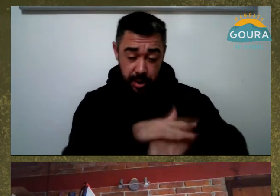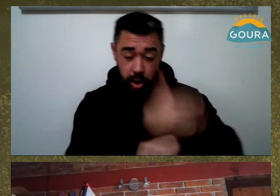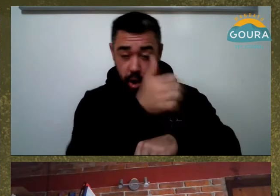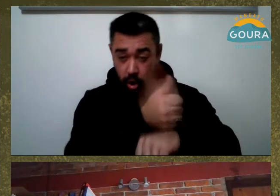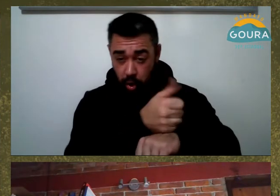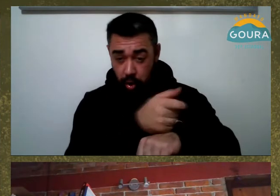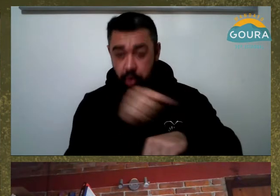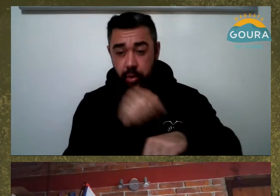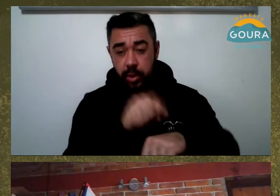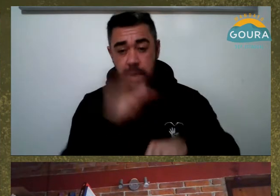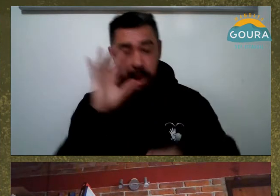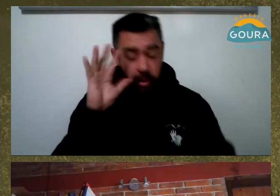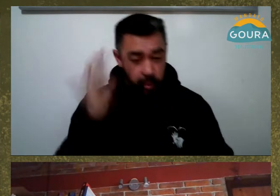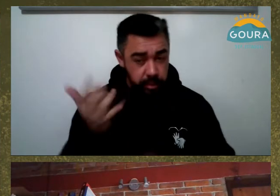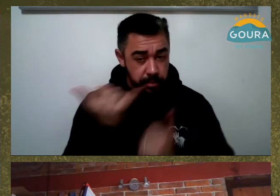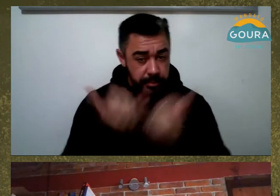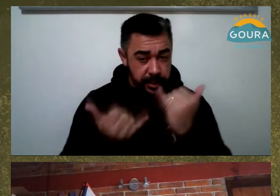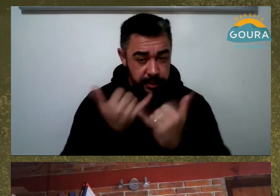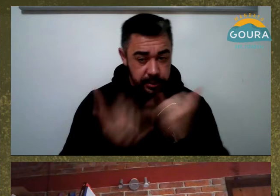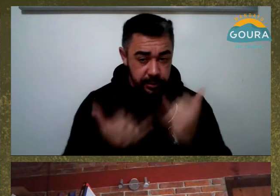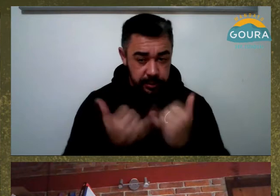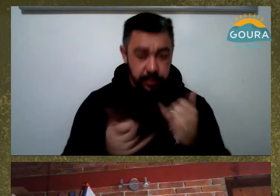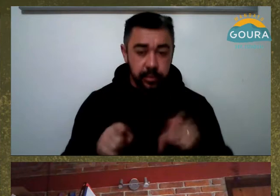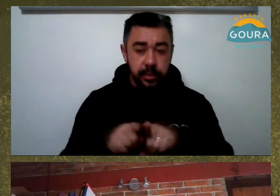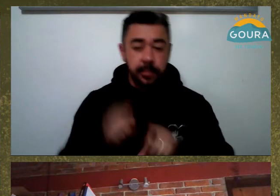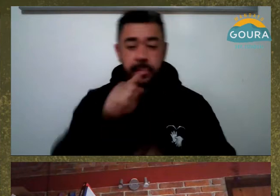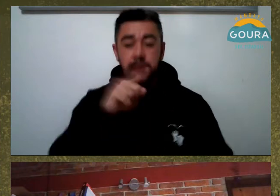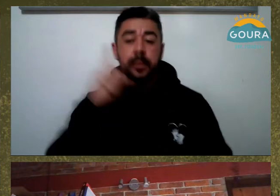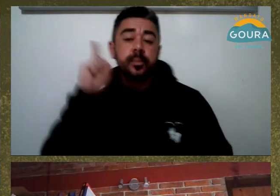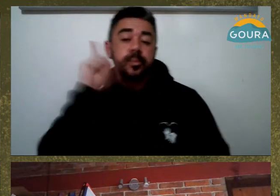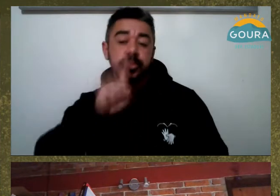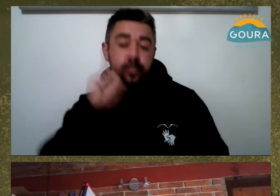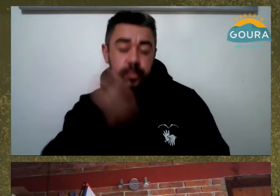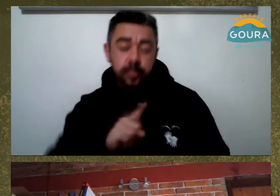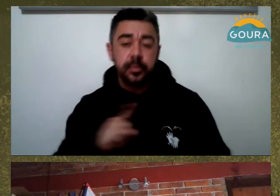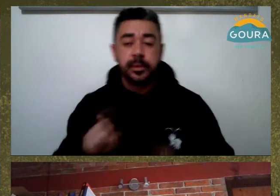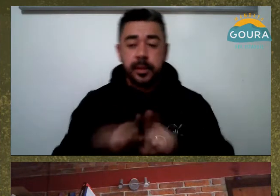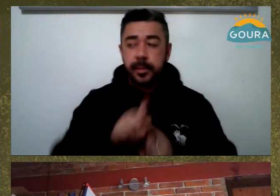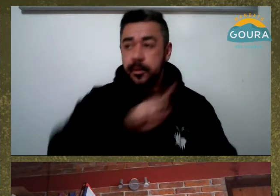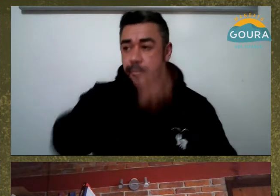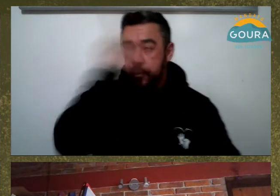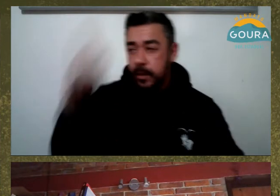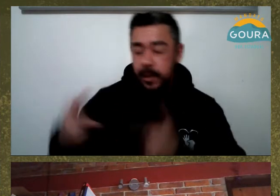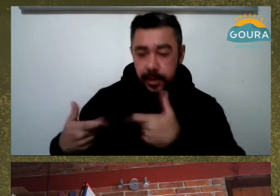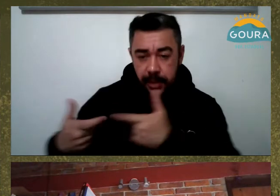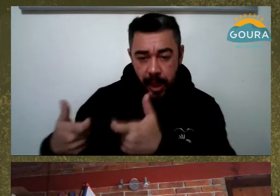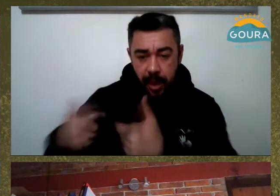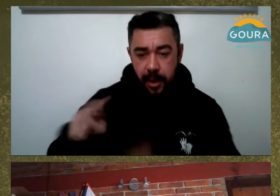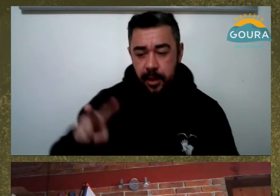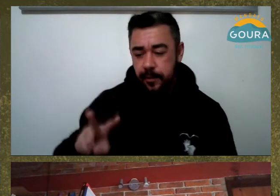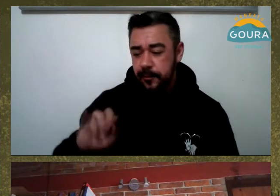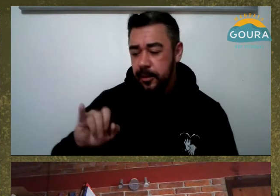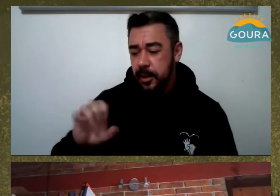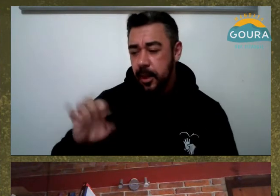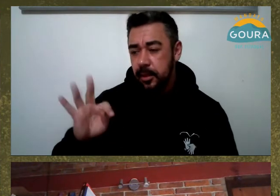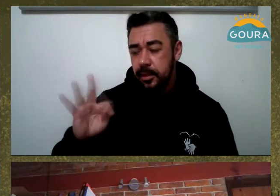do que aconteceu com os americanos no Vietnã, o uso de substâncias